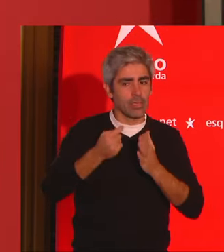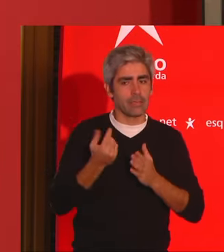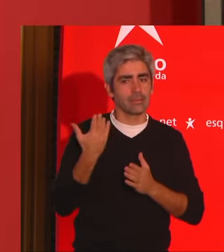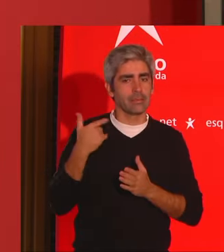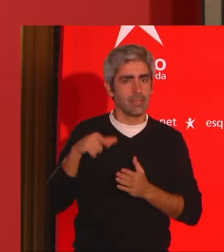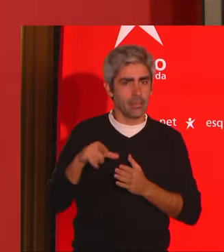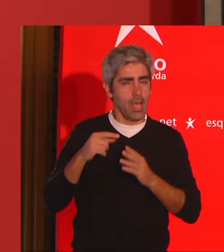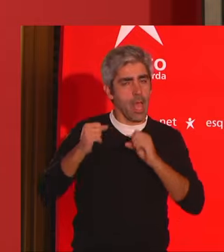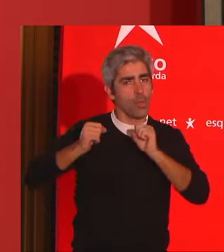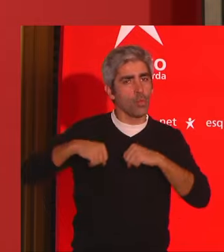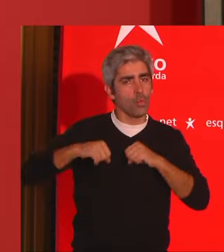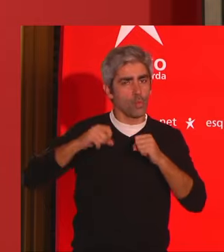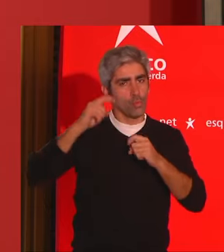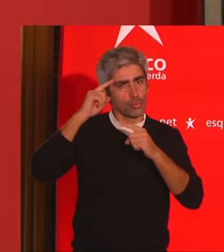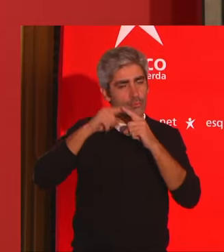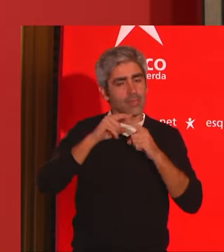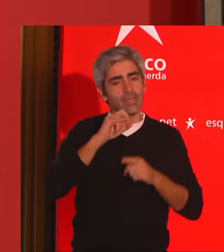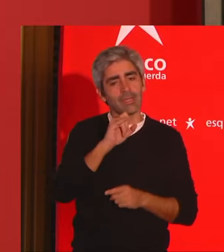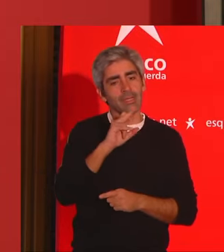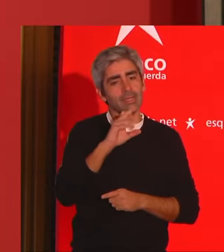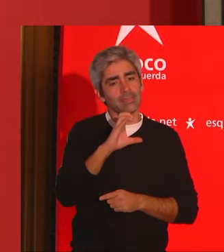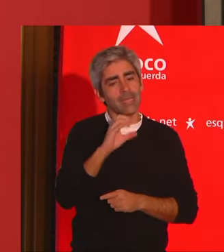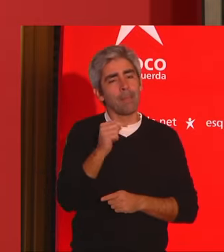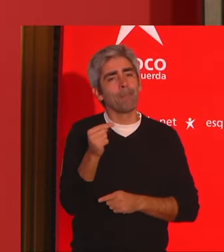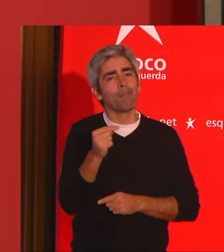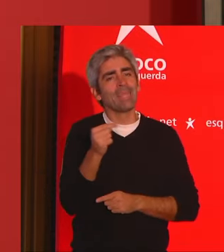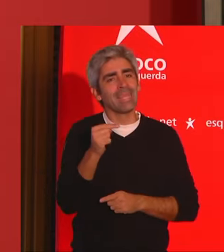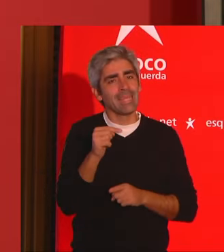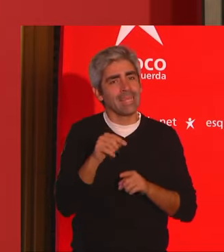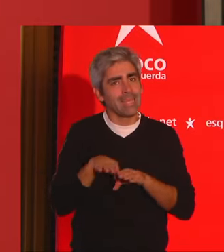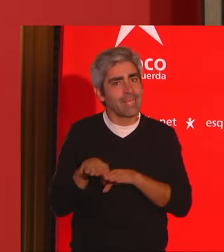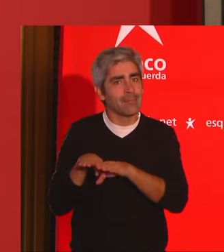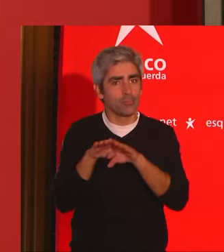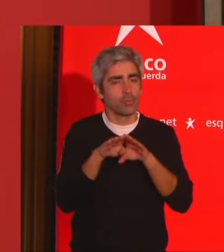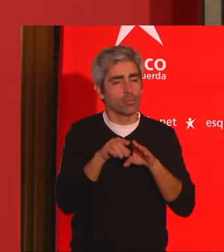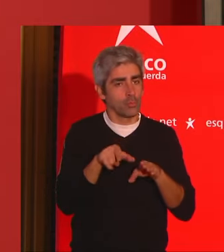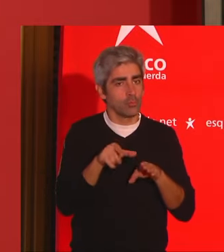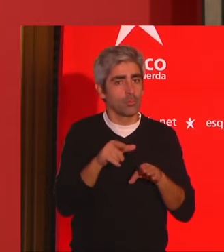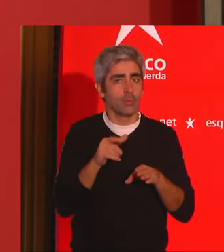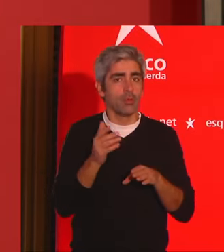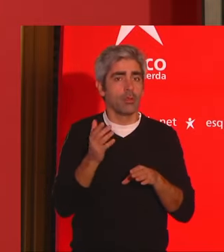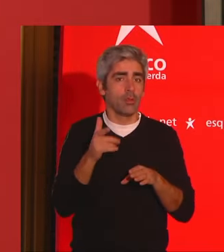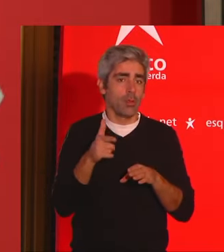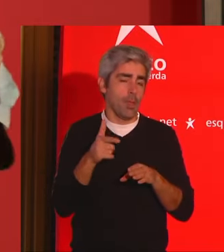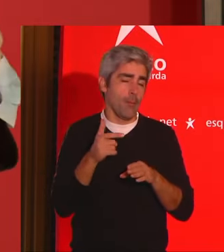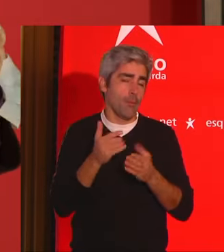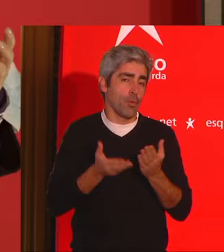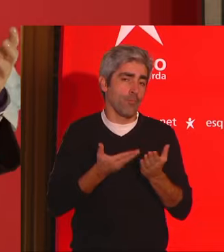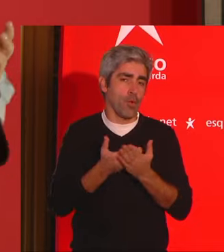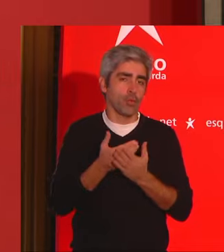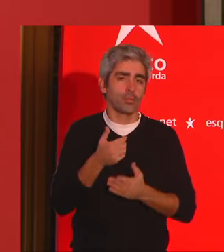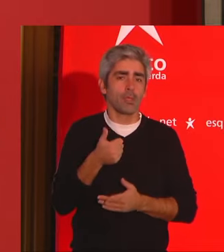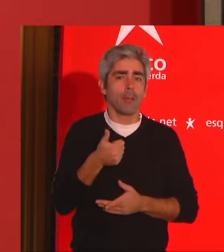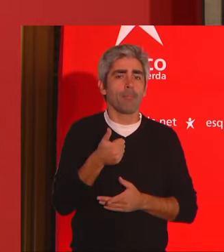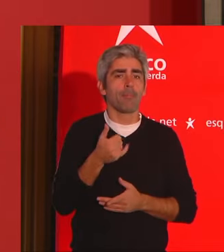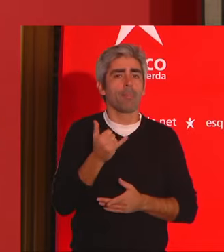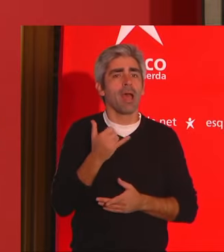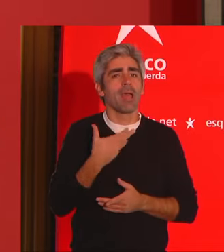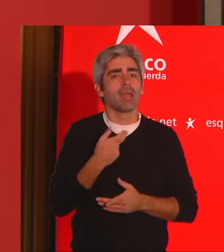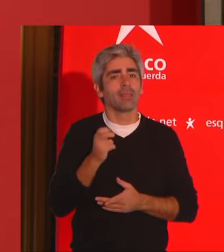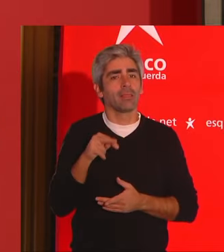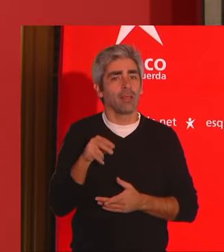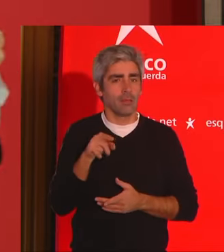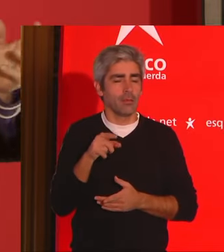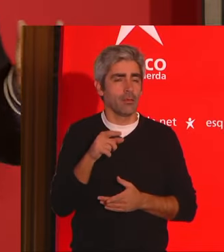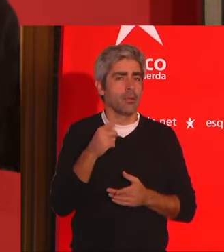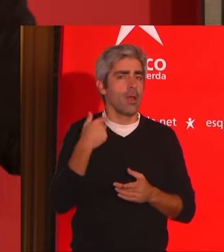recente de um acordo para um IRC mínimo, que resultou, de resto, de uma proposta do Biden. Quando nós no Parlamento Europeu falávamos disto, caíamos tudo em